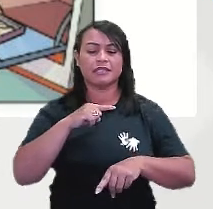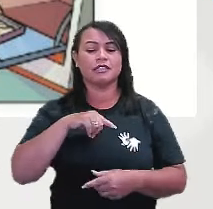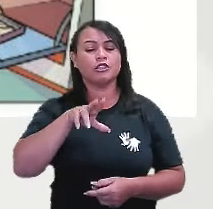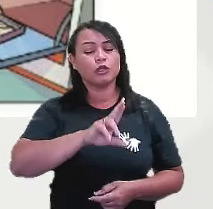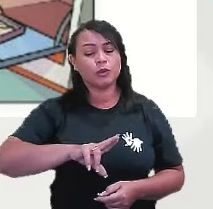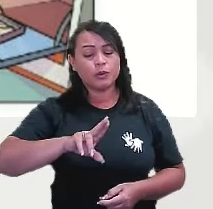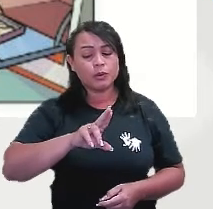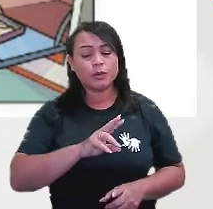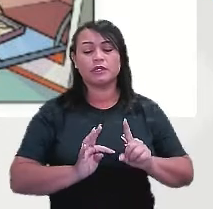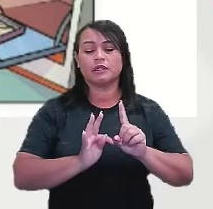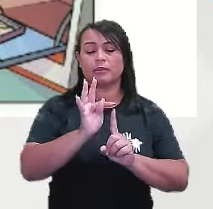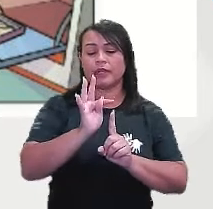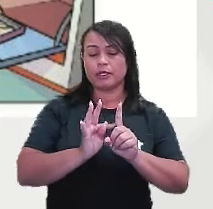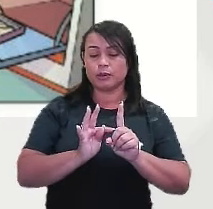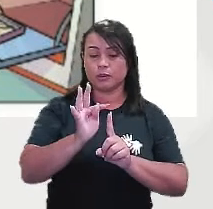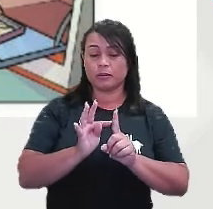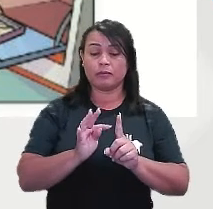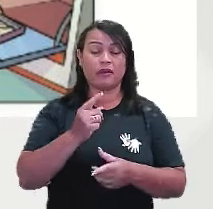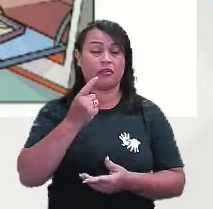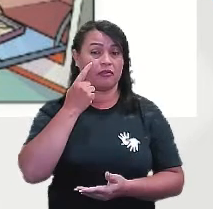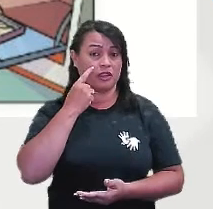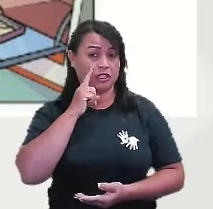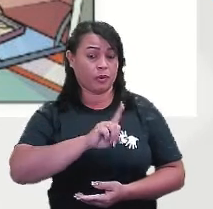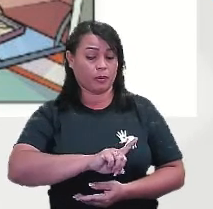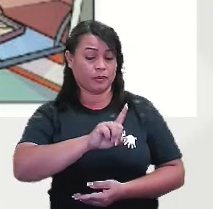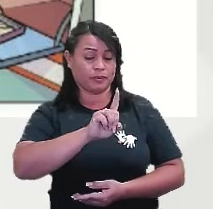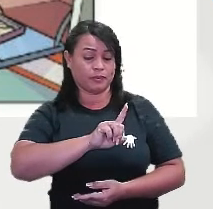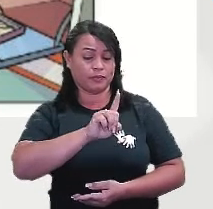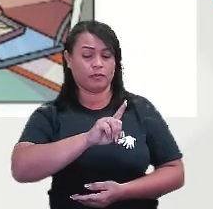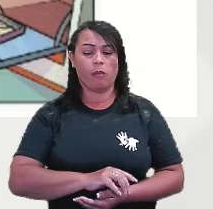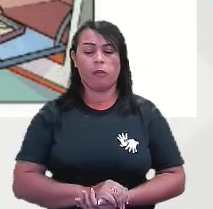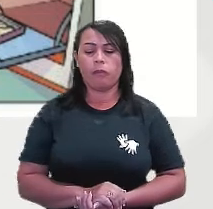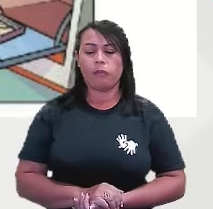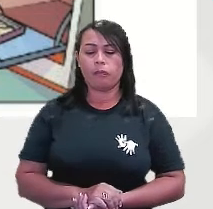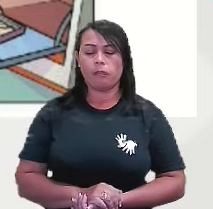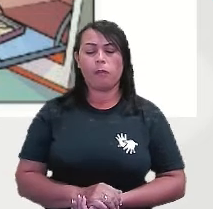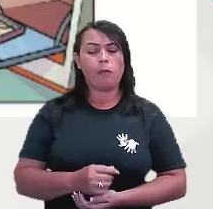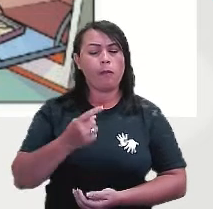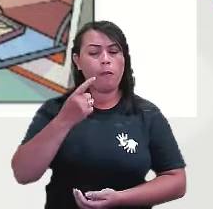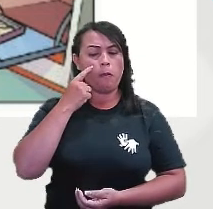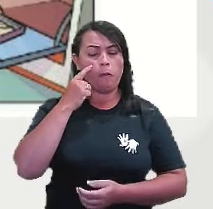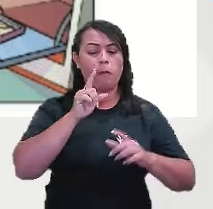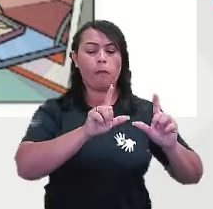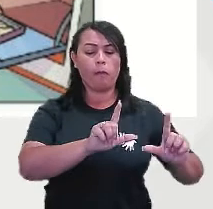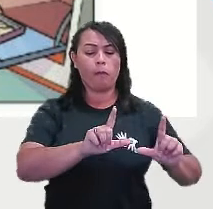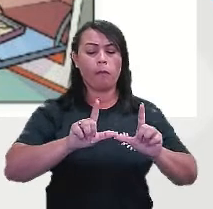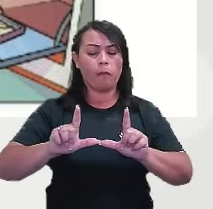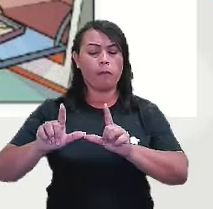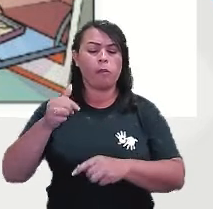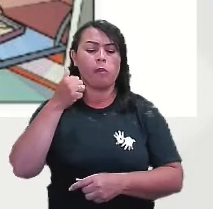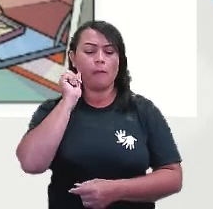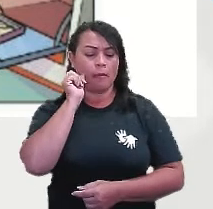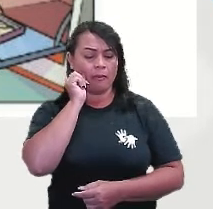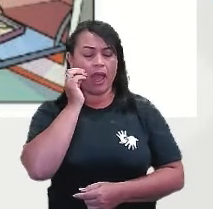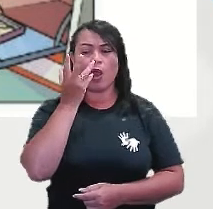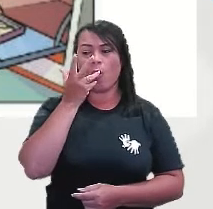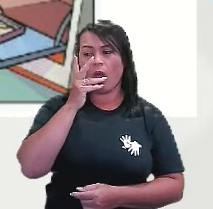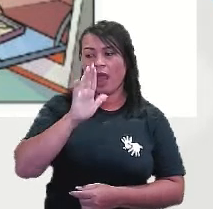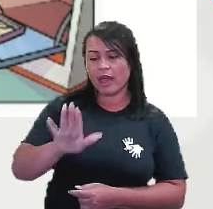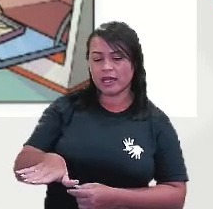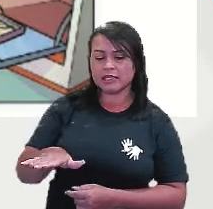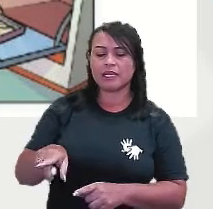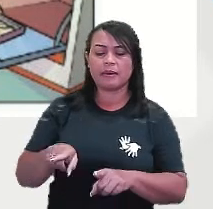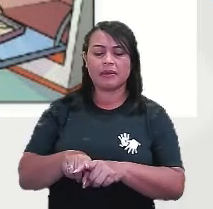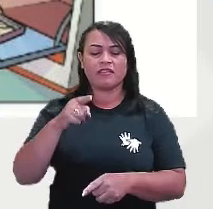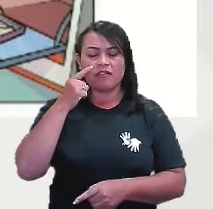as medidas de temperatura. Veja algumas delas. Aí você vê uma mãe, né, uma criancinha, um adulto